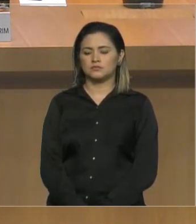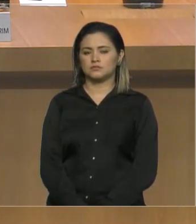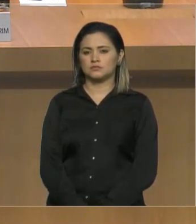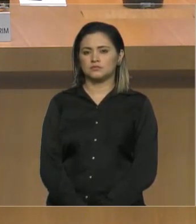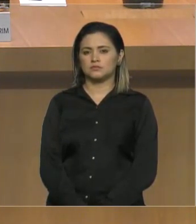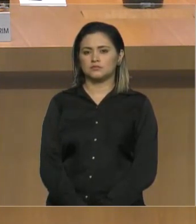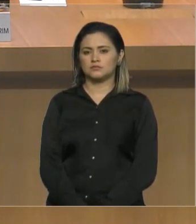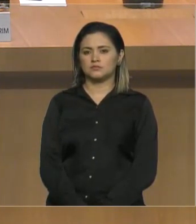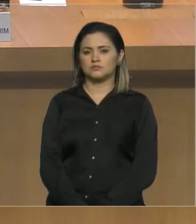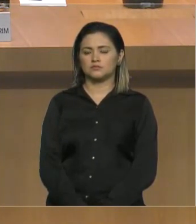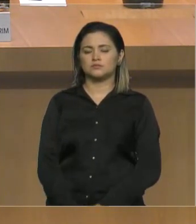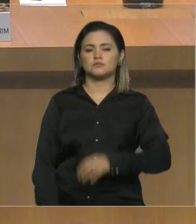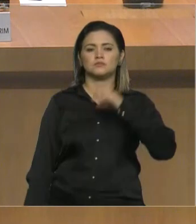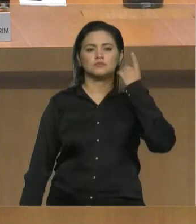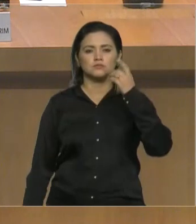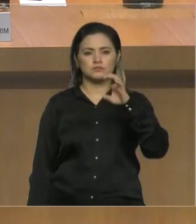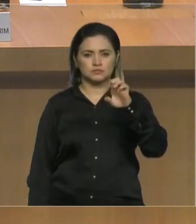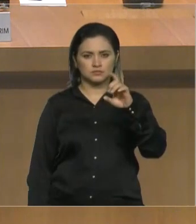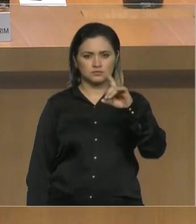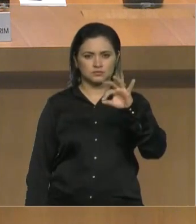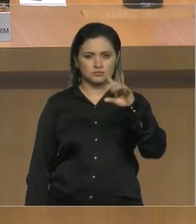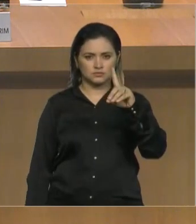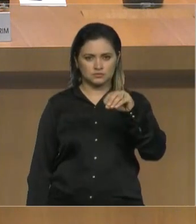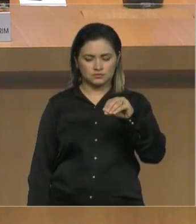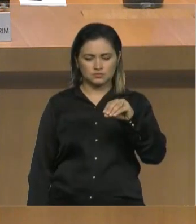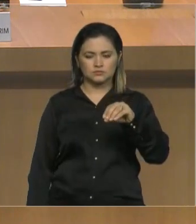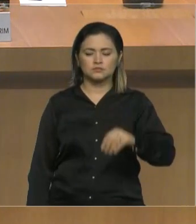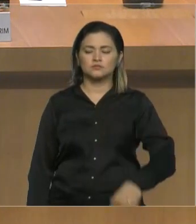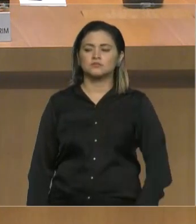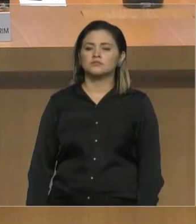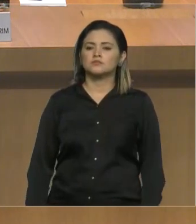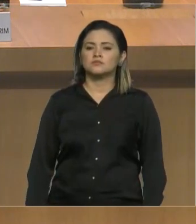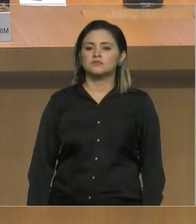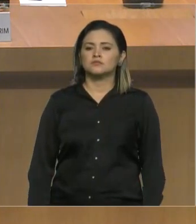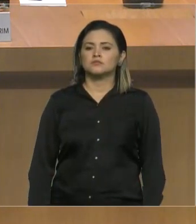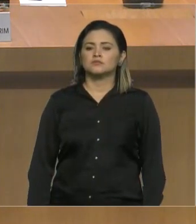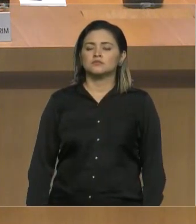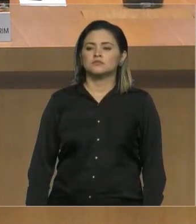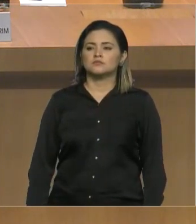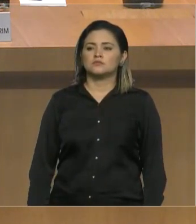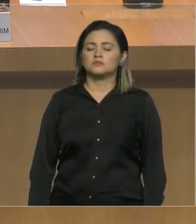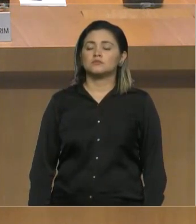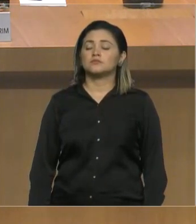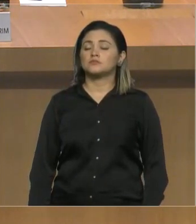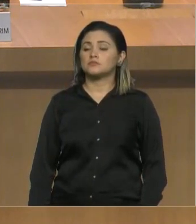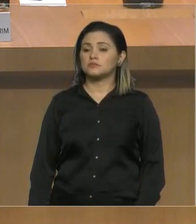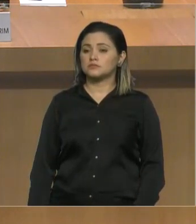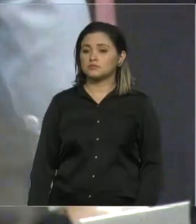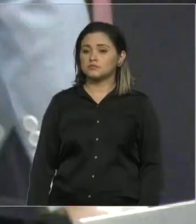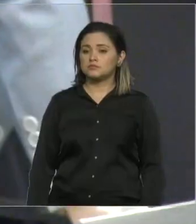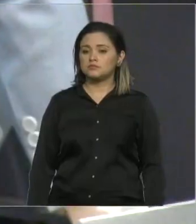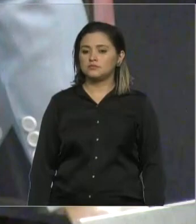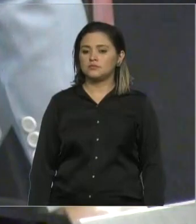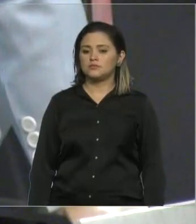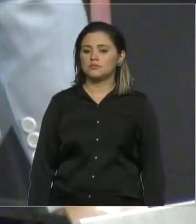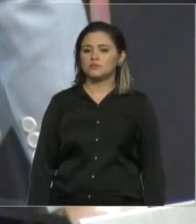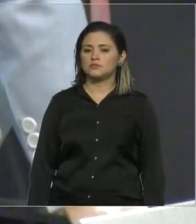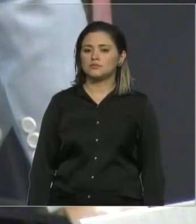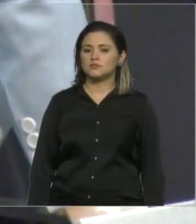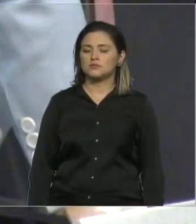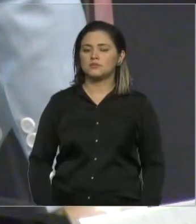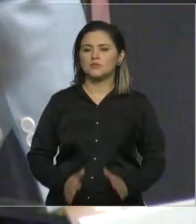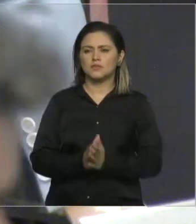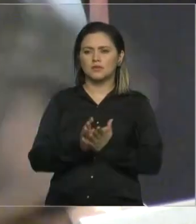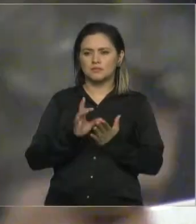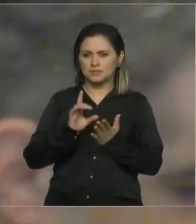deputado Edivaldo. Andréia, o apóstolo Paulo diz que todas as coisas contribuem